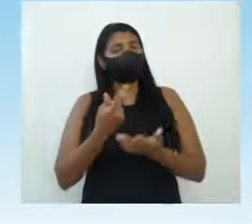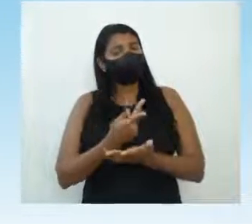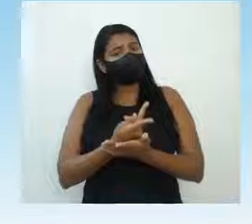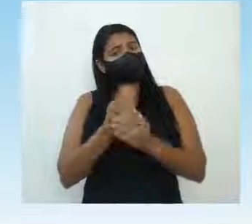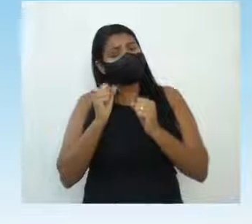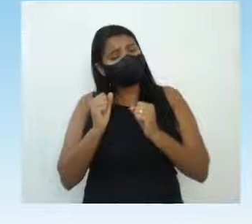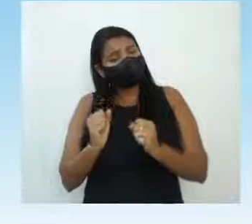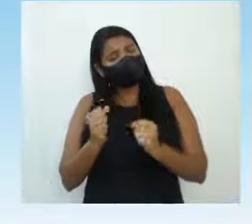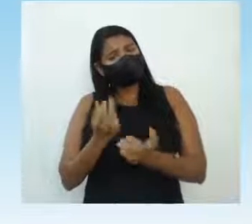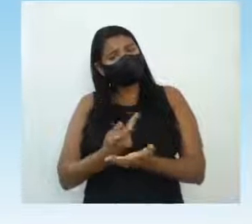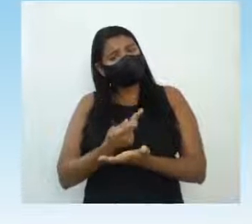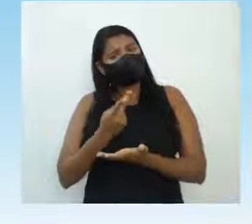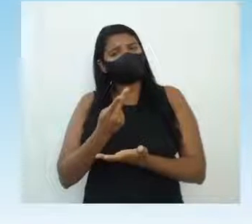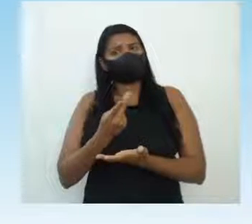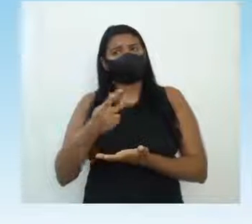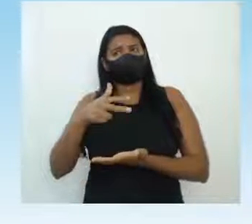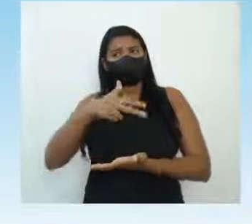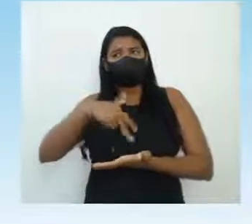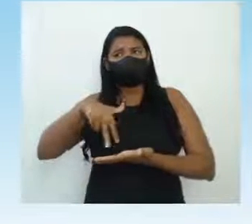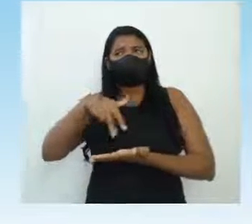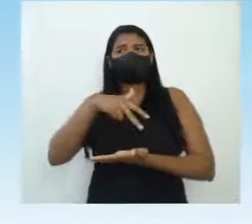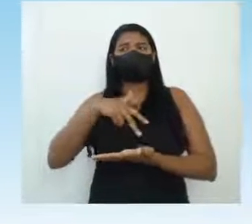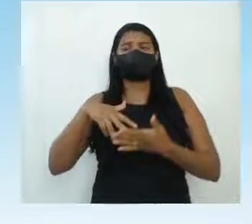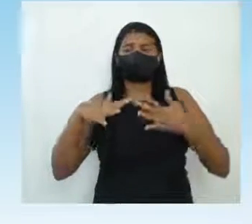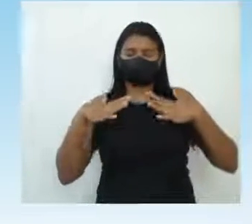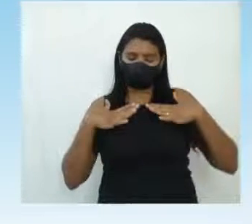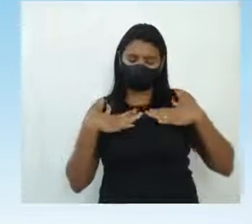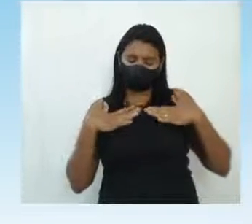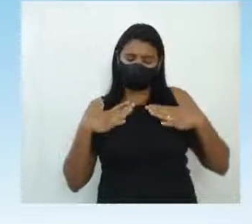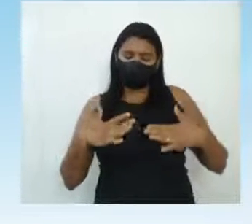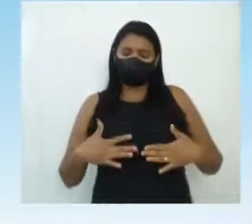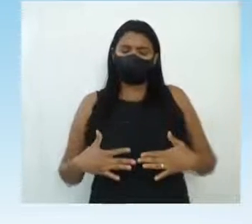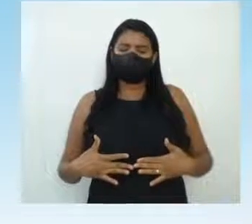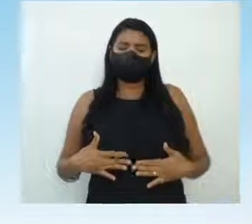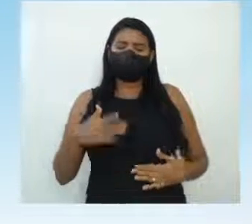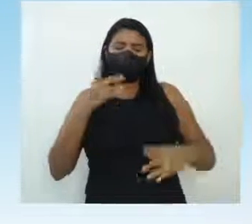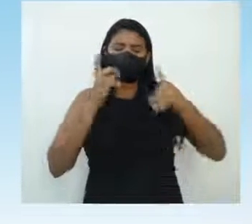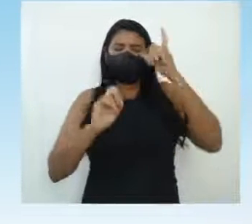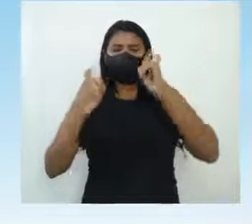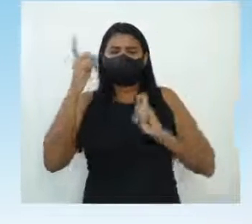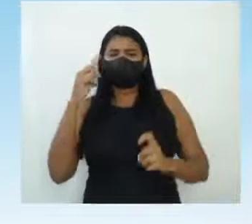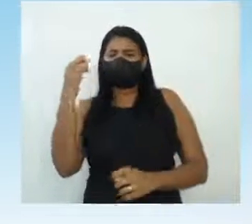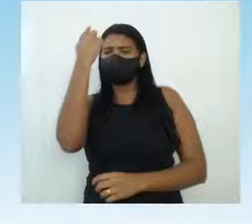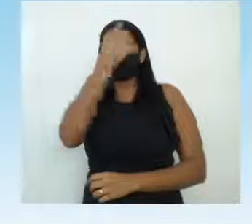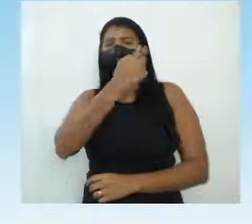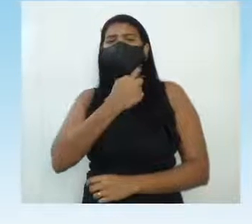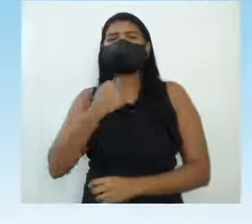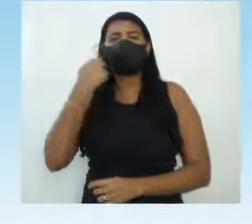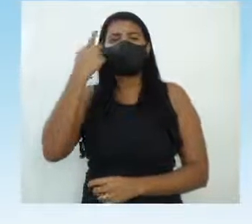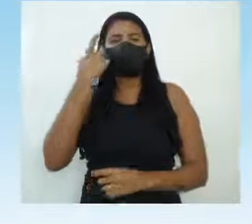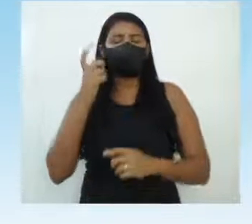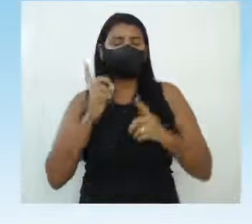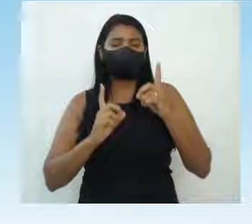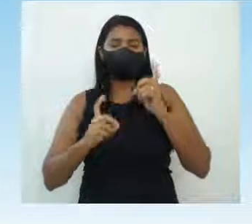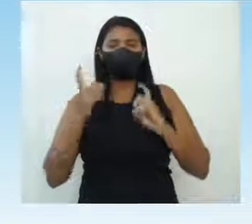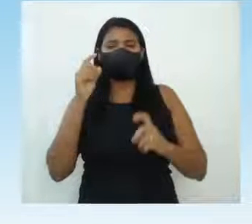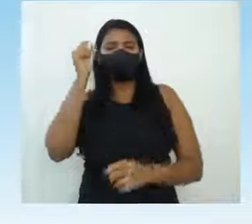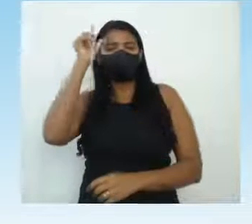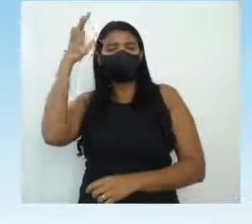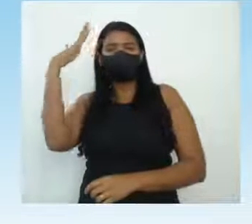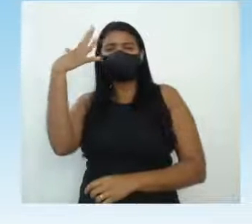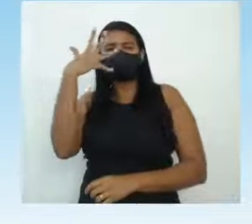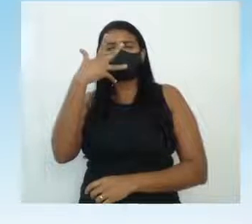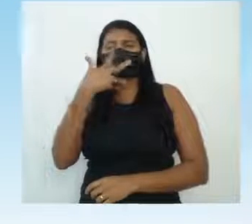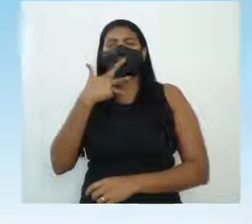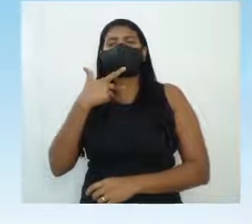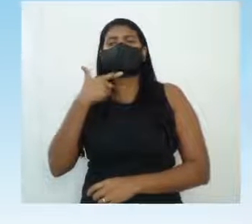acontecer de contorcer o corpo, da expressividade do rosto. Isso vai dar uma ideia de interpretação muito bonita e vai passar